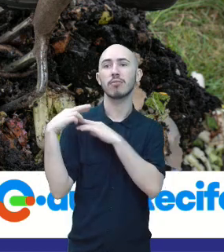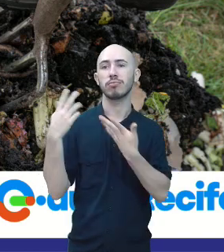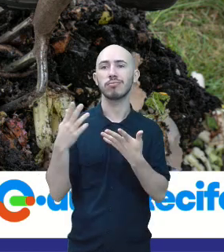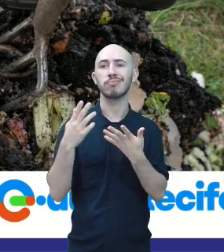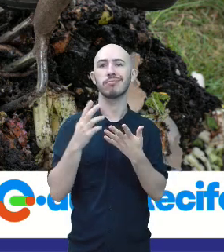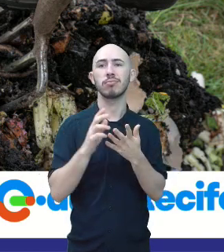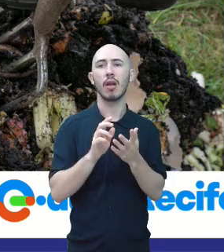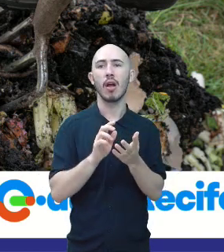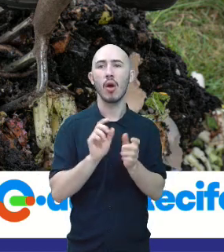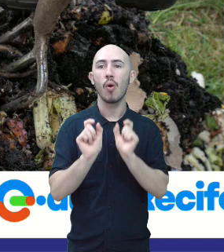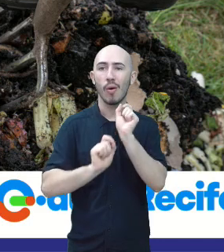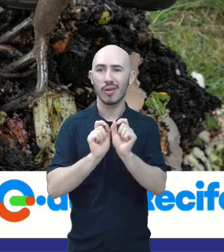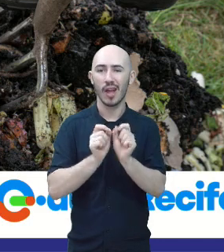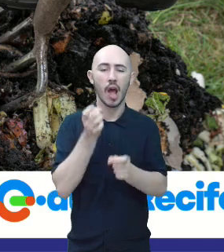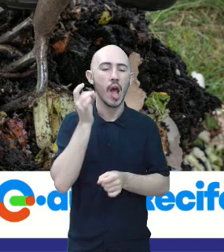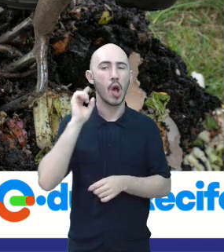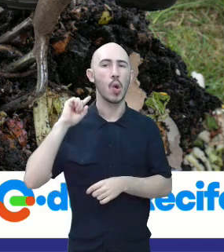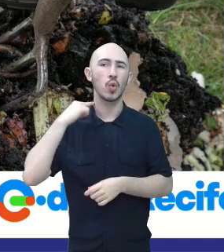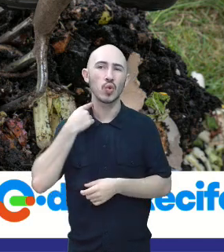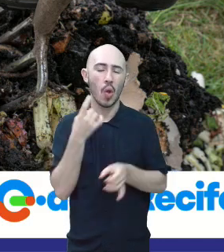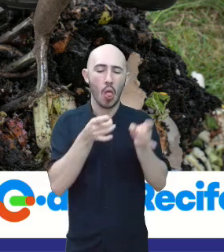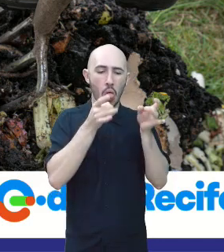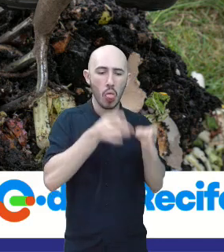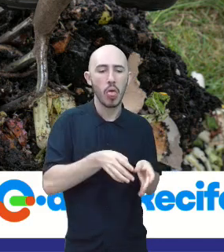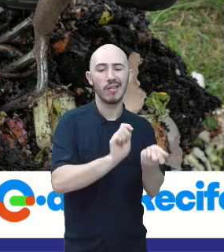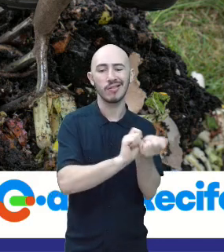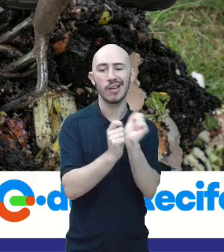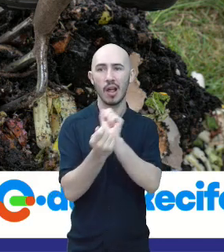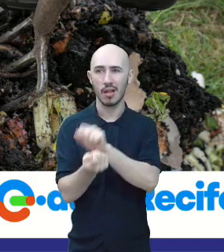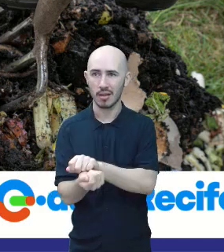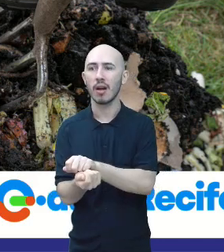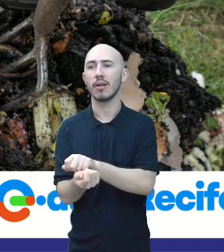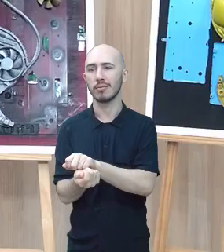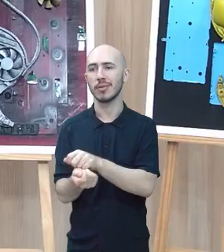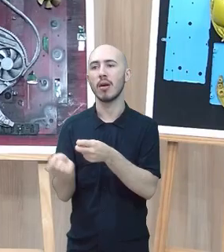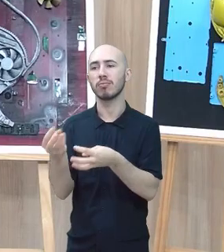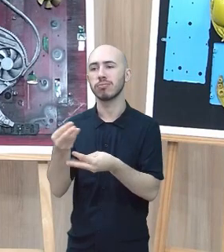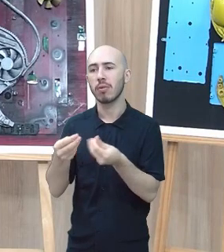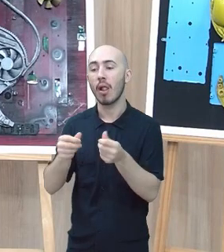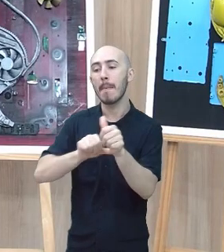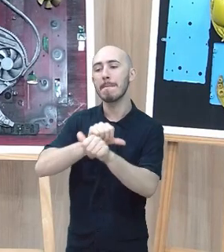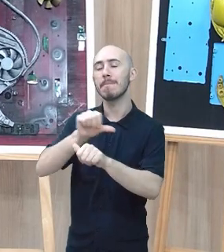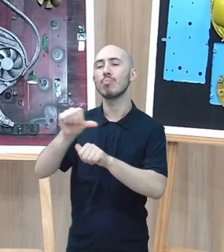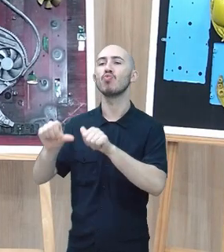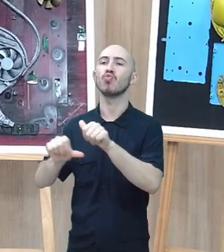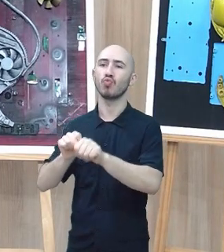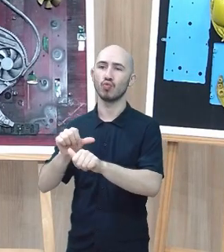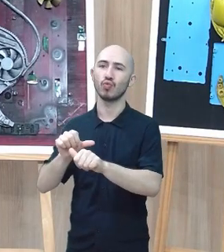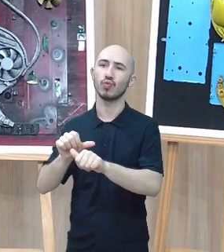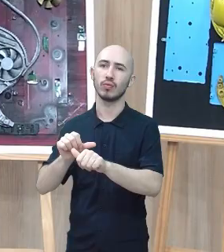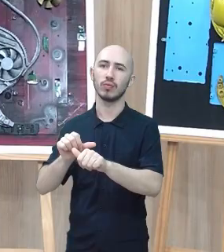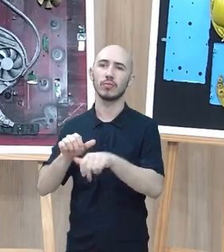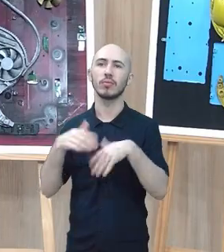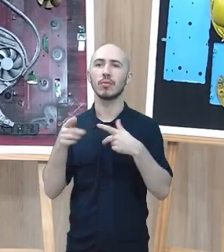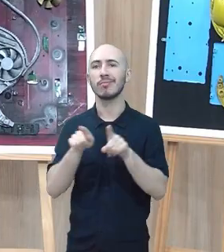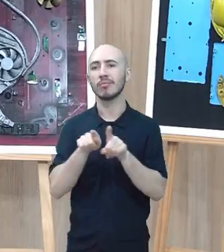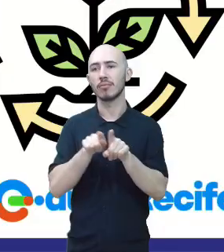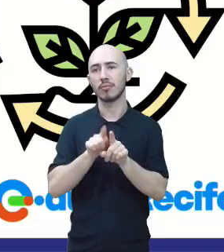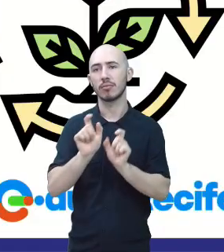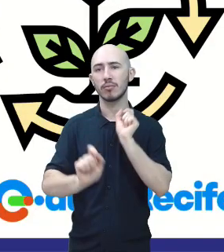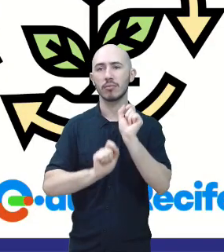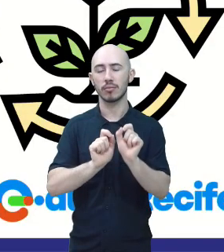realizar a neutralização da carga orgânica do material tratado, ok? Os biodigestores